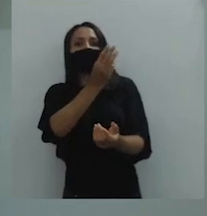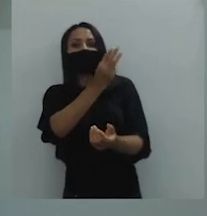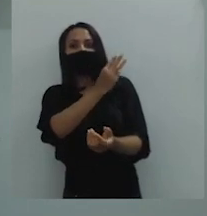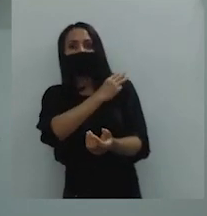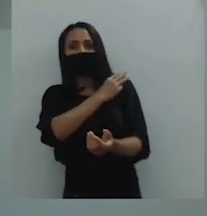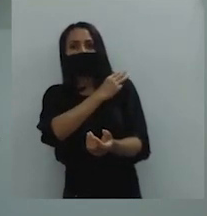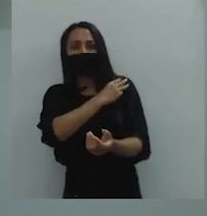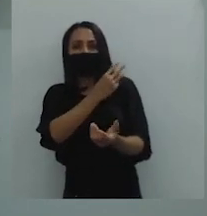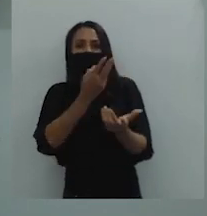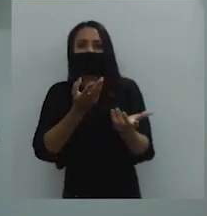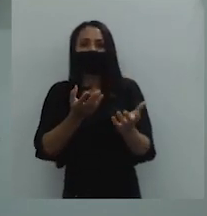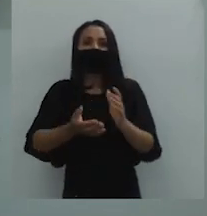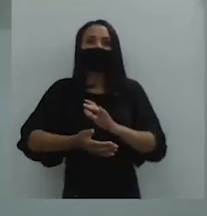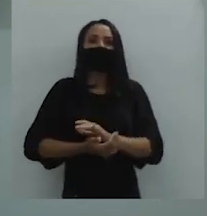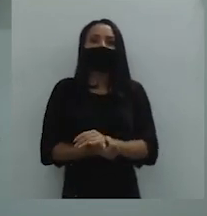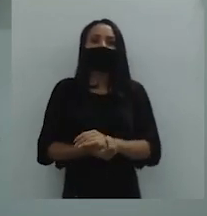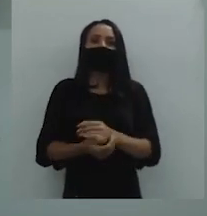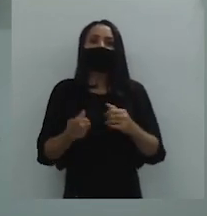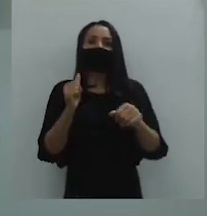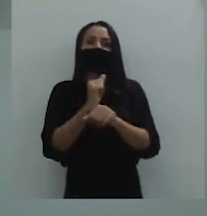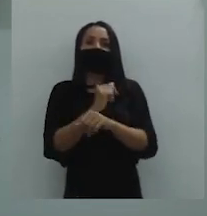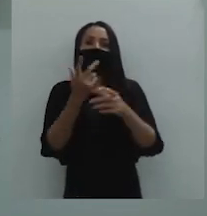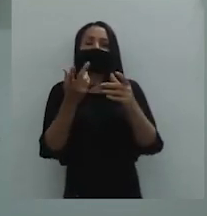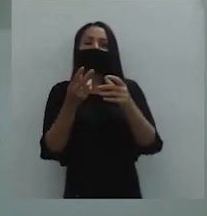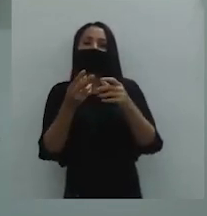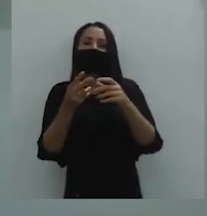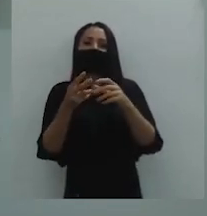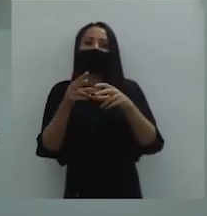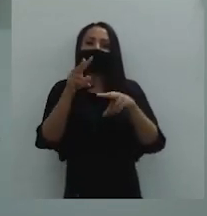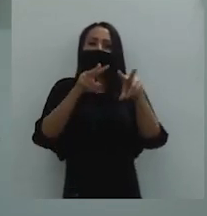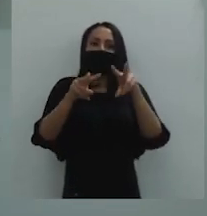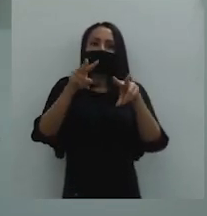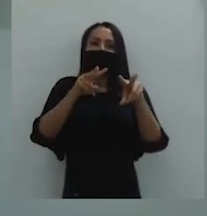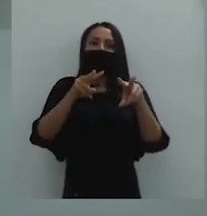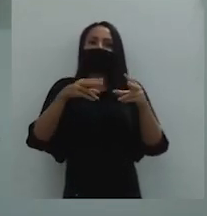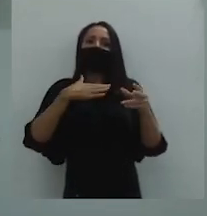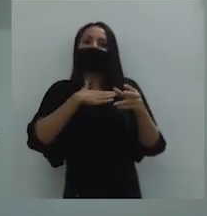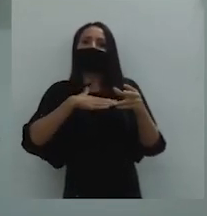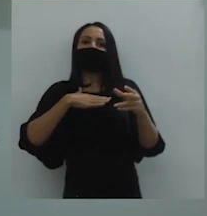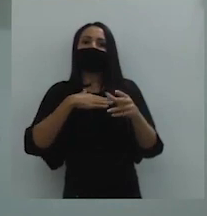anos, certo? Espero que vocês tenham assistido e